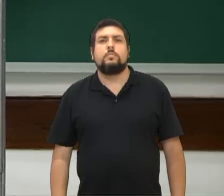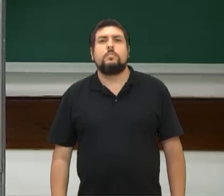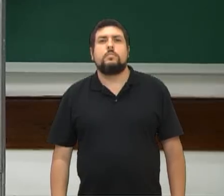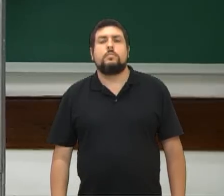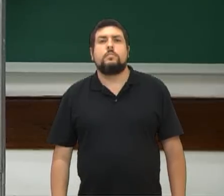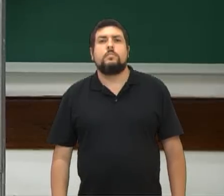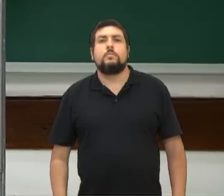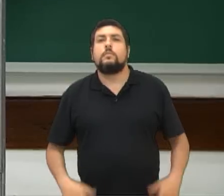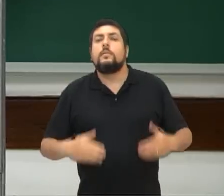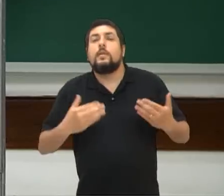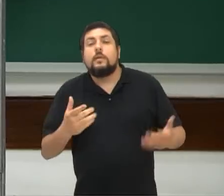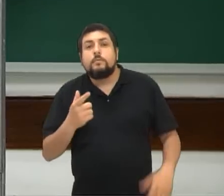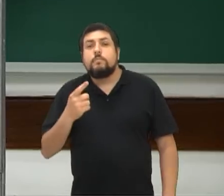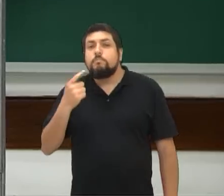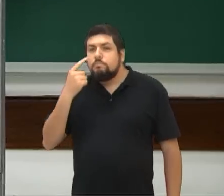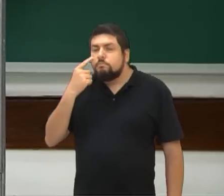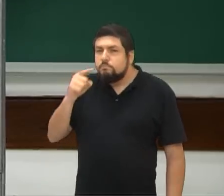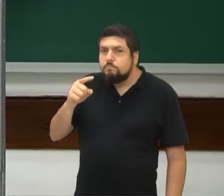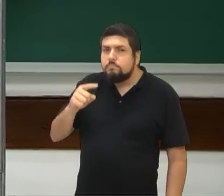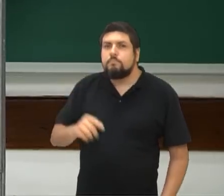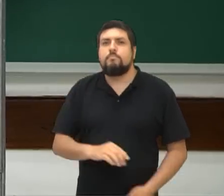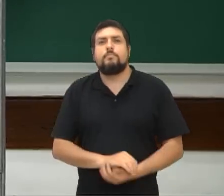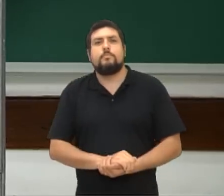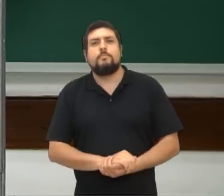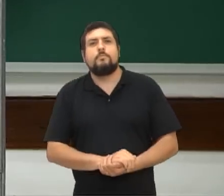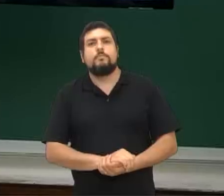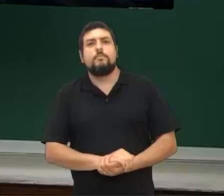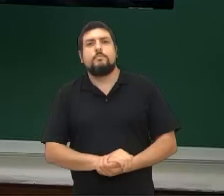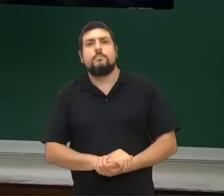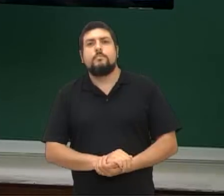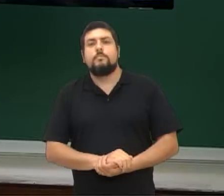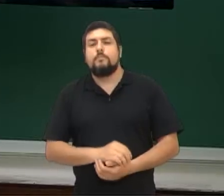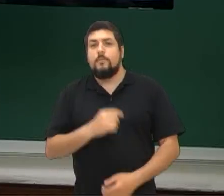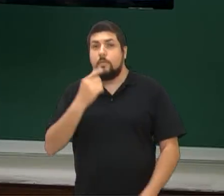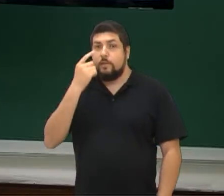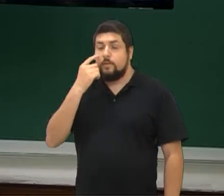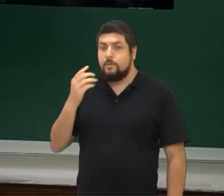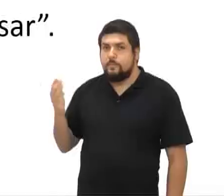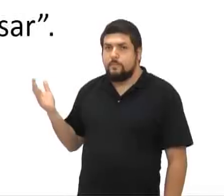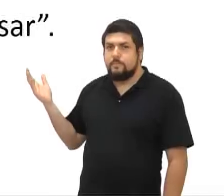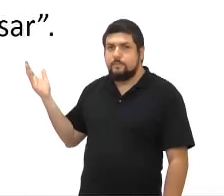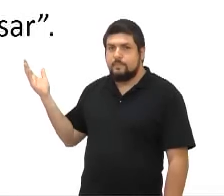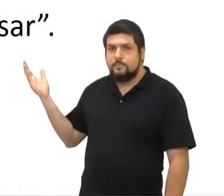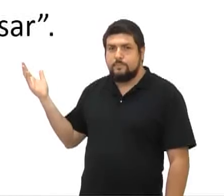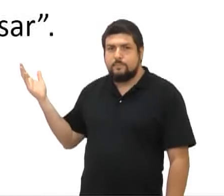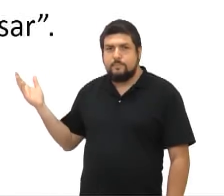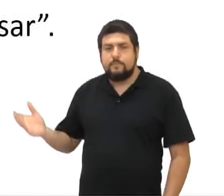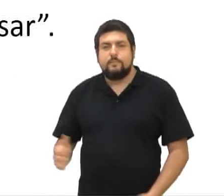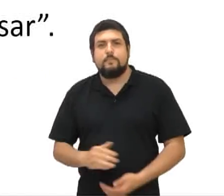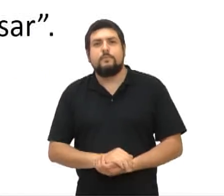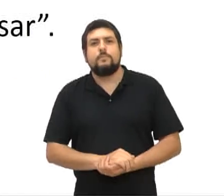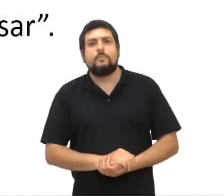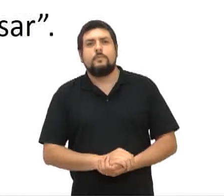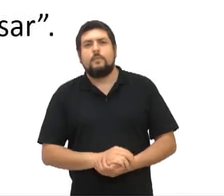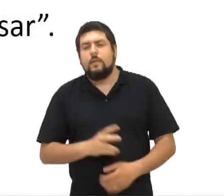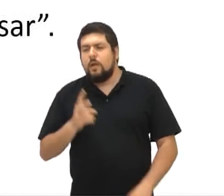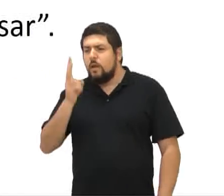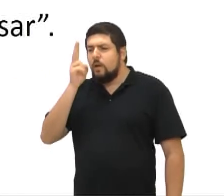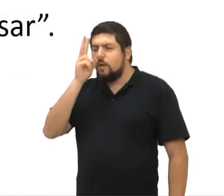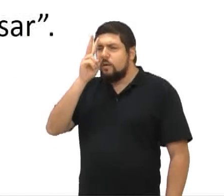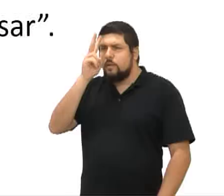E daí, você descobriu? Vamos lá? O que você respondeu para mim? Olha lá, a história de minha